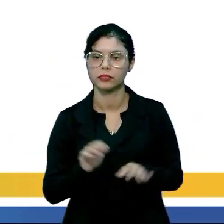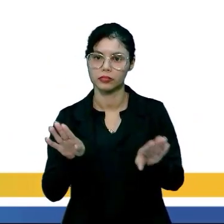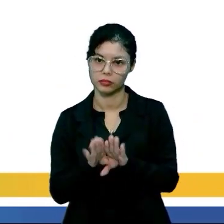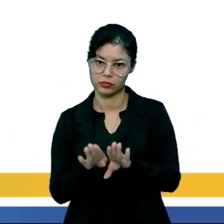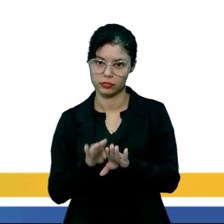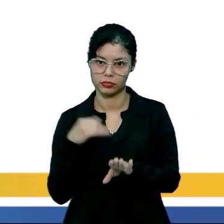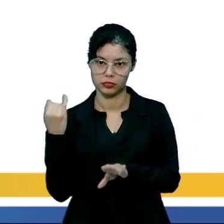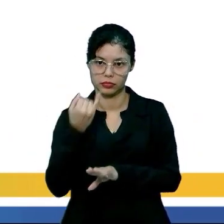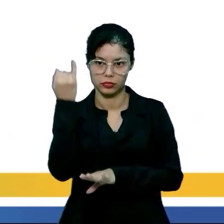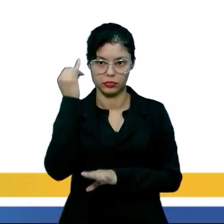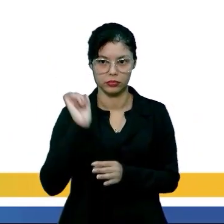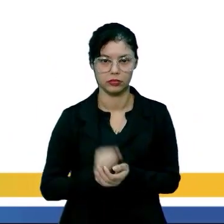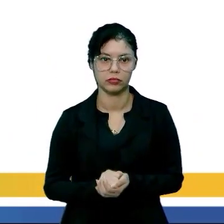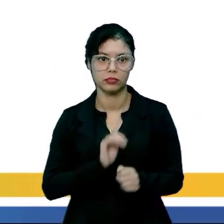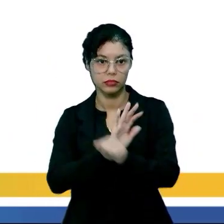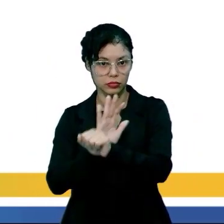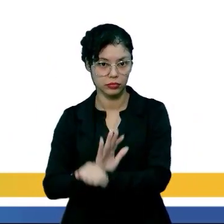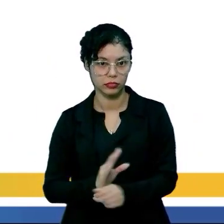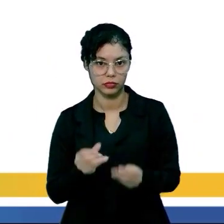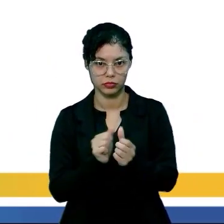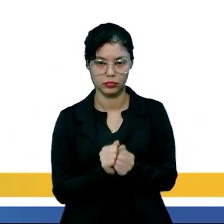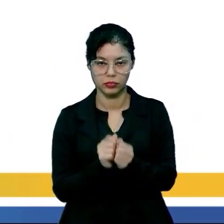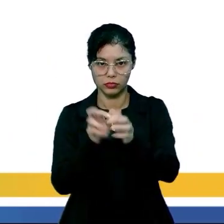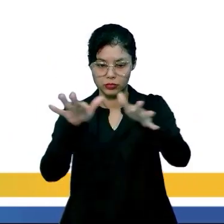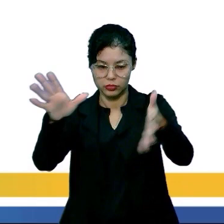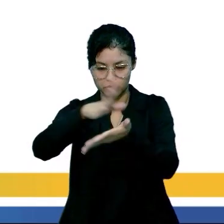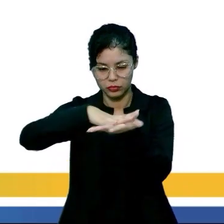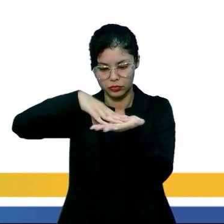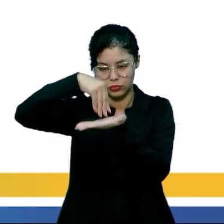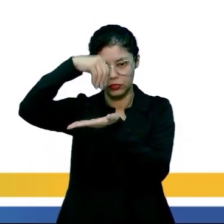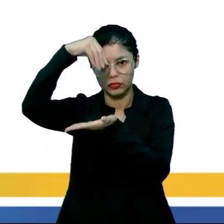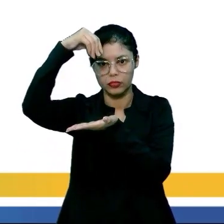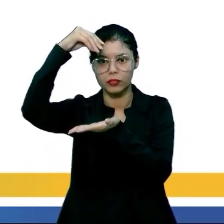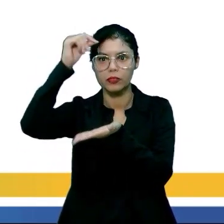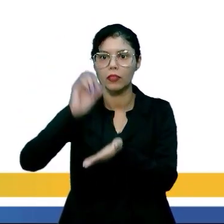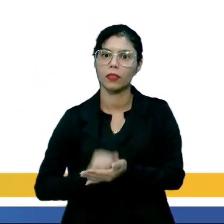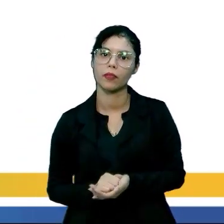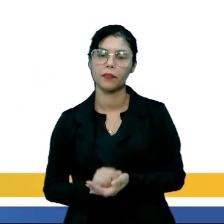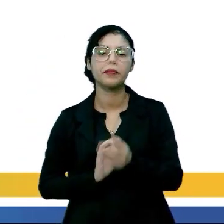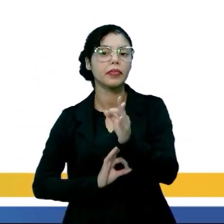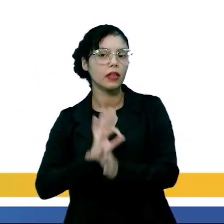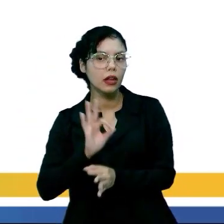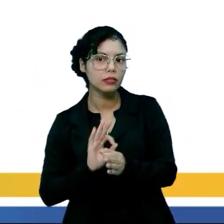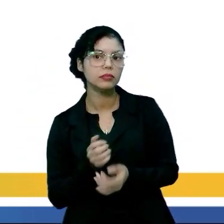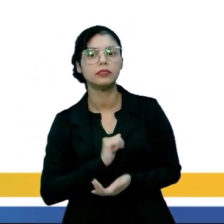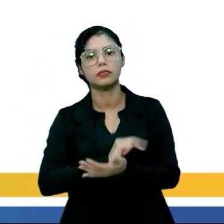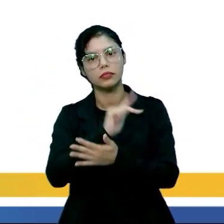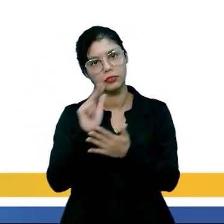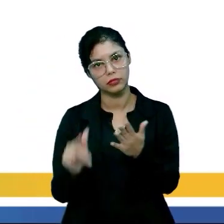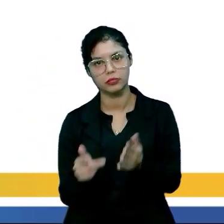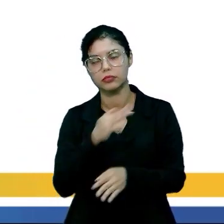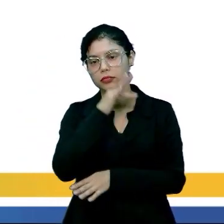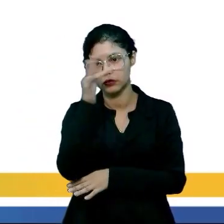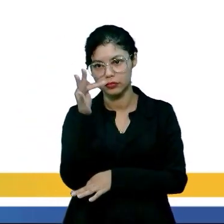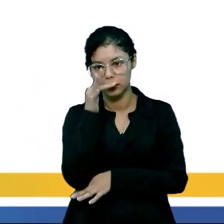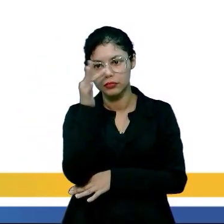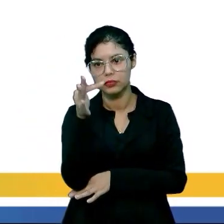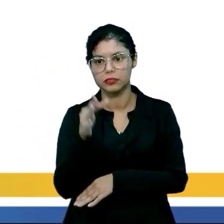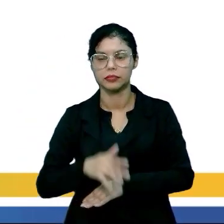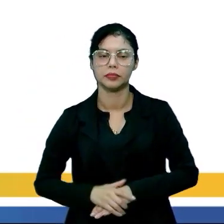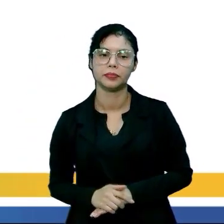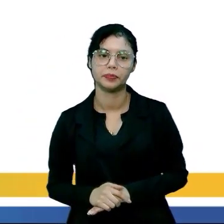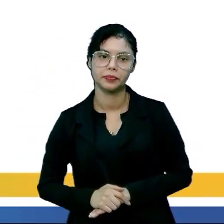têm uma importante contribuição na dispersão de sementes e, portanto, na manutenção da diversidade da